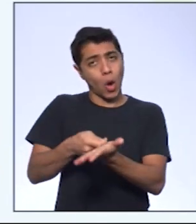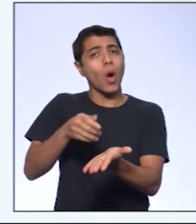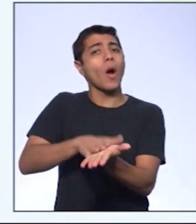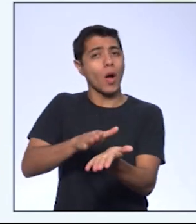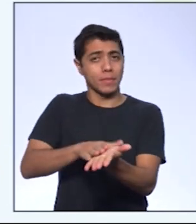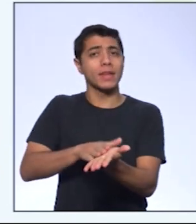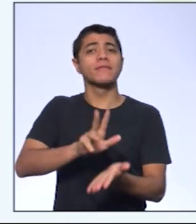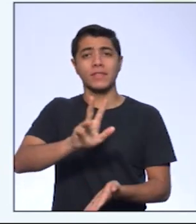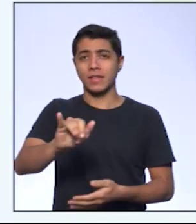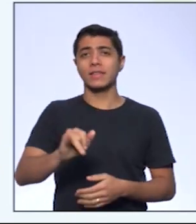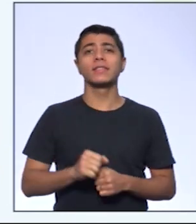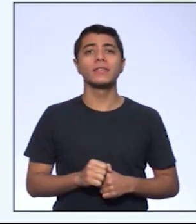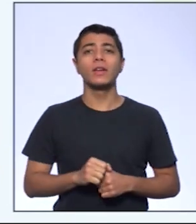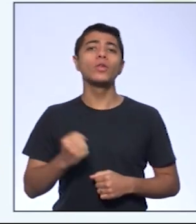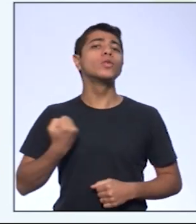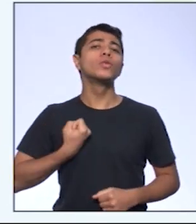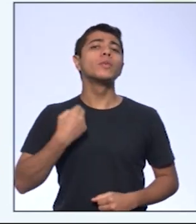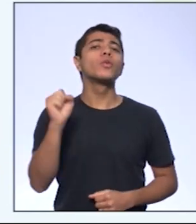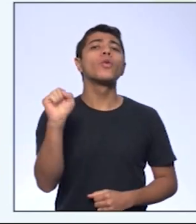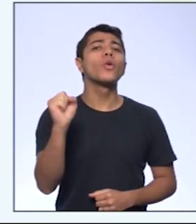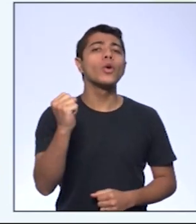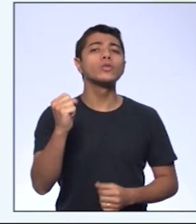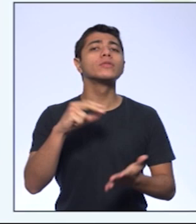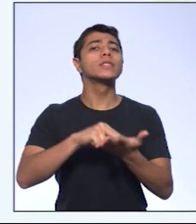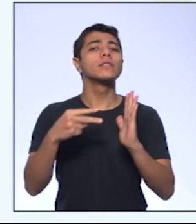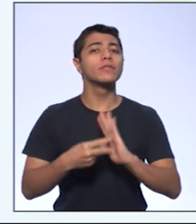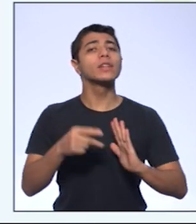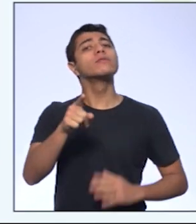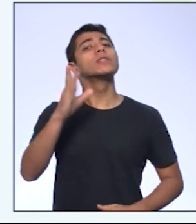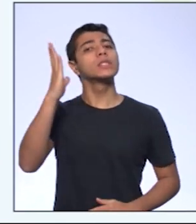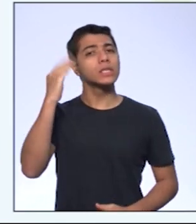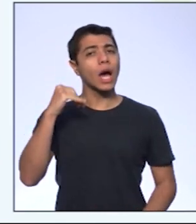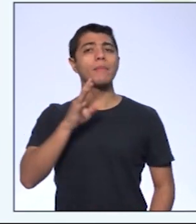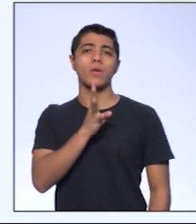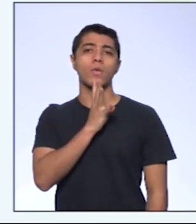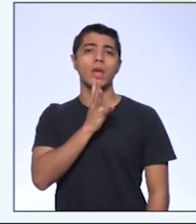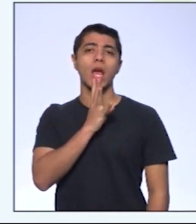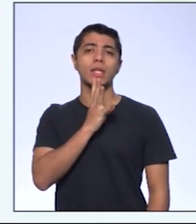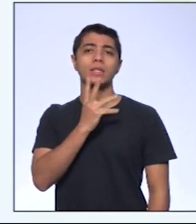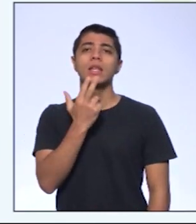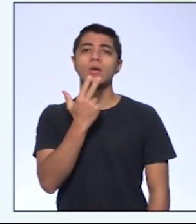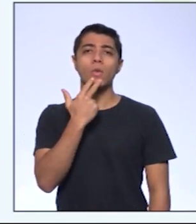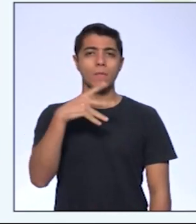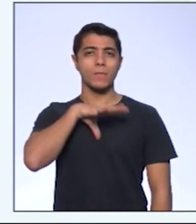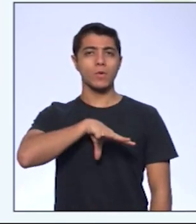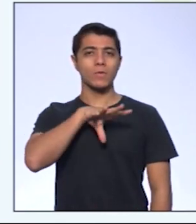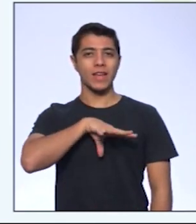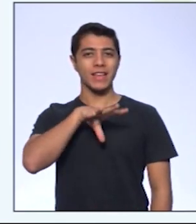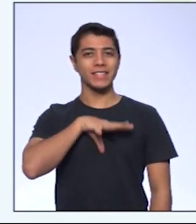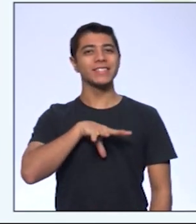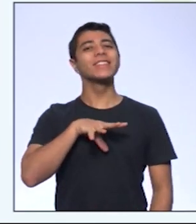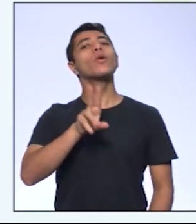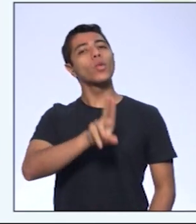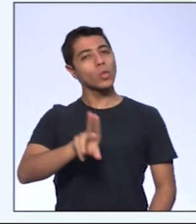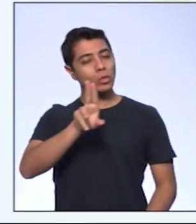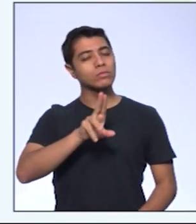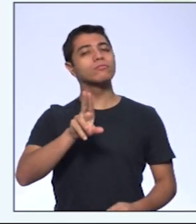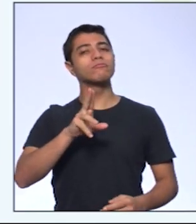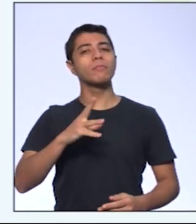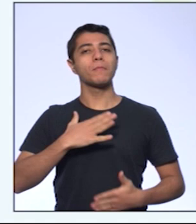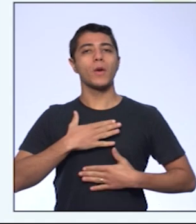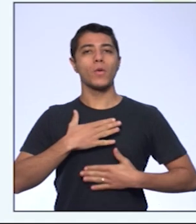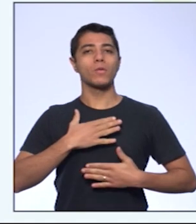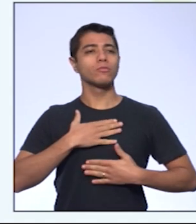compreender e usar a língua portuguesa como língua materna, geradora de significação e integradora da organização do mundo e da própria